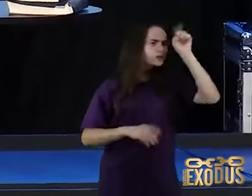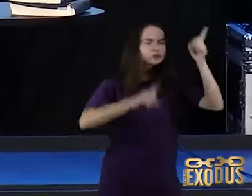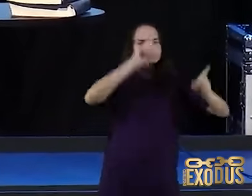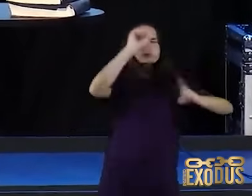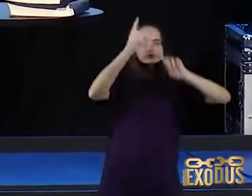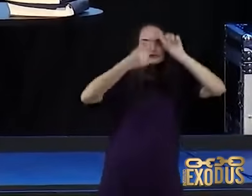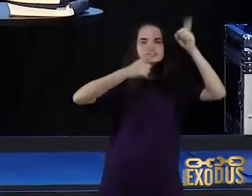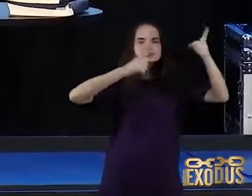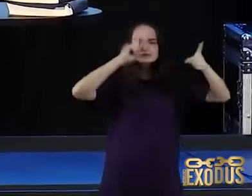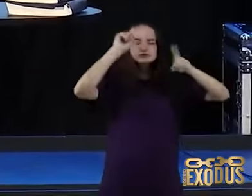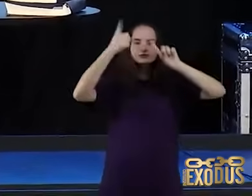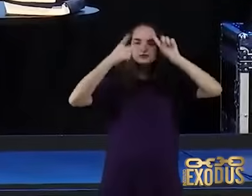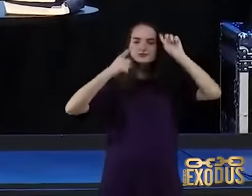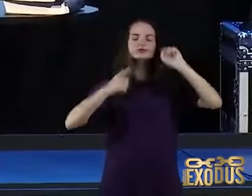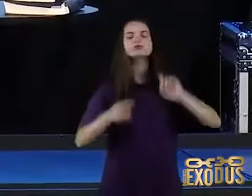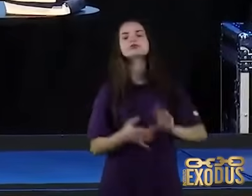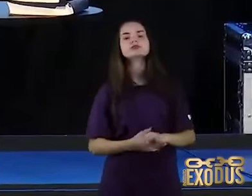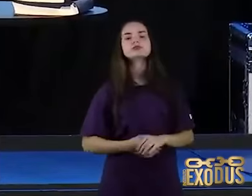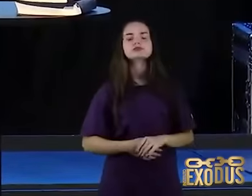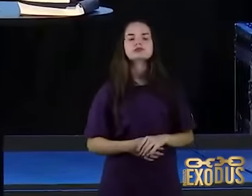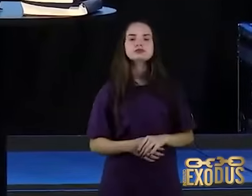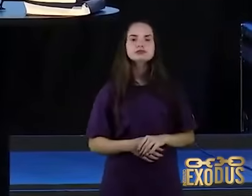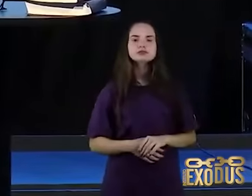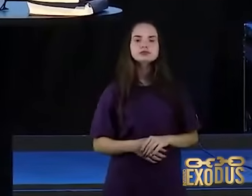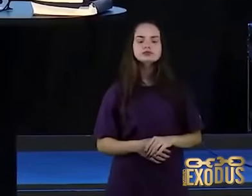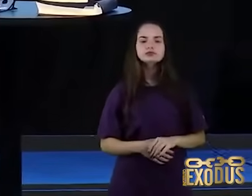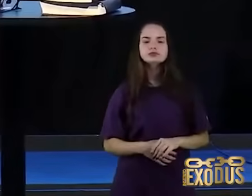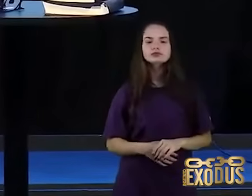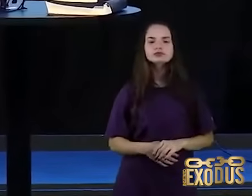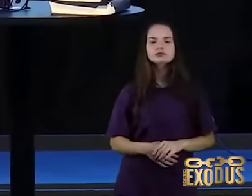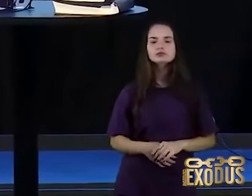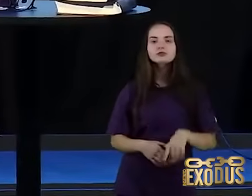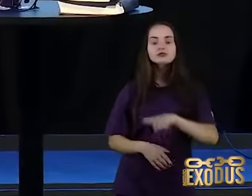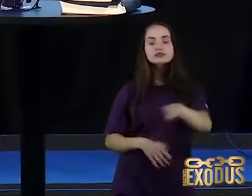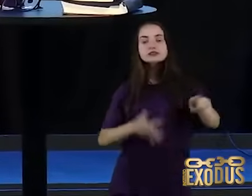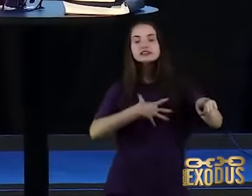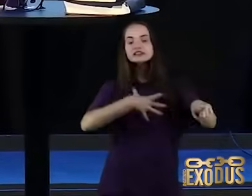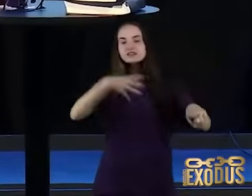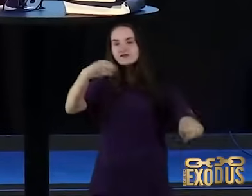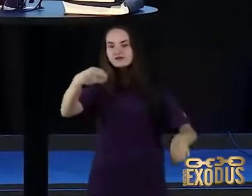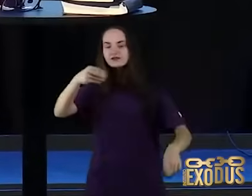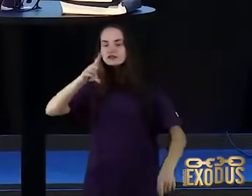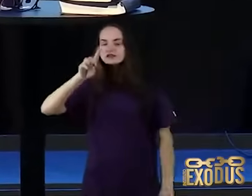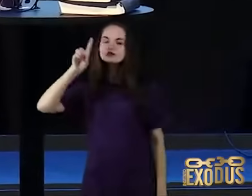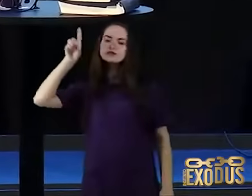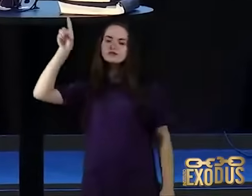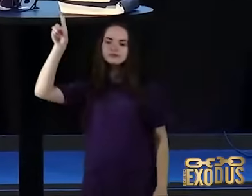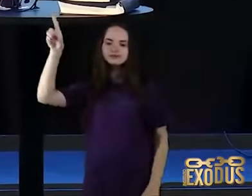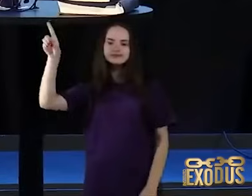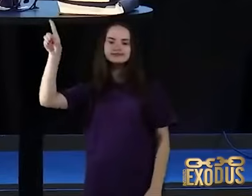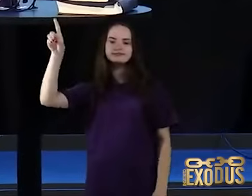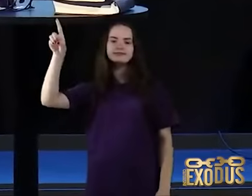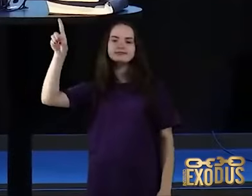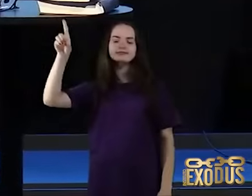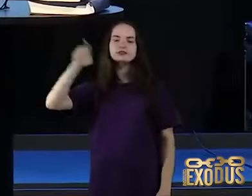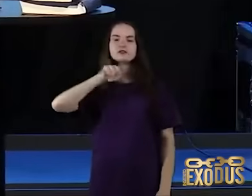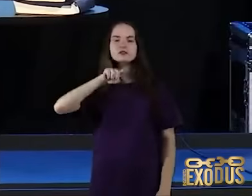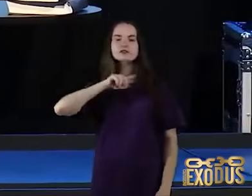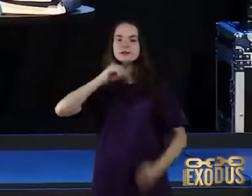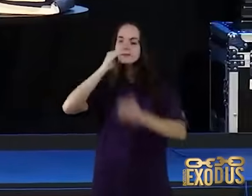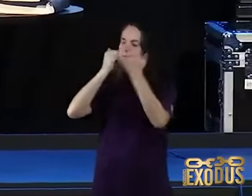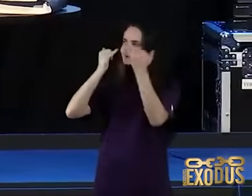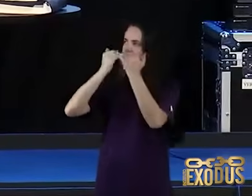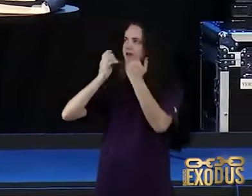cria nada ele é criatura Você é filho quero você é imag